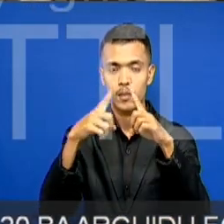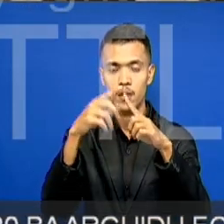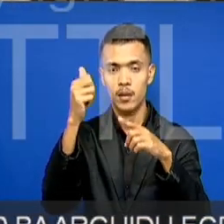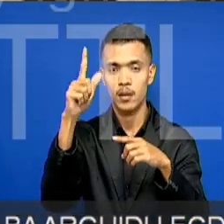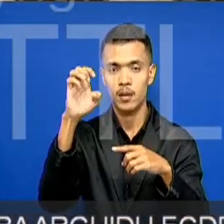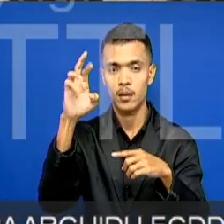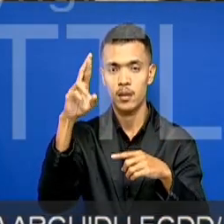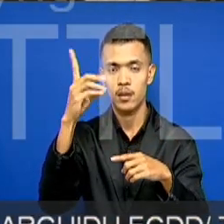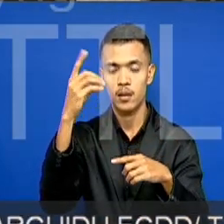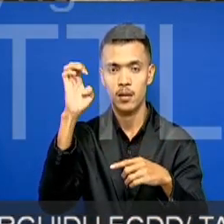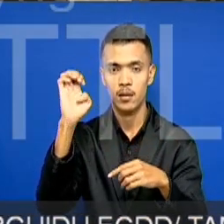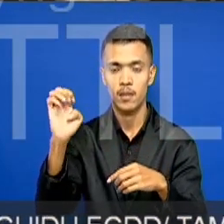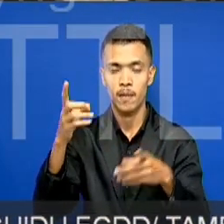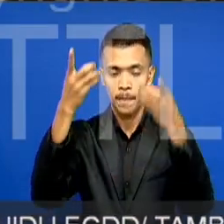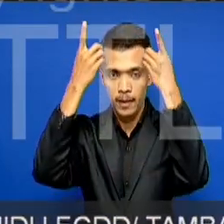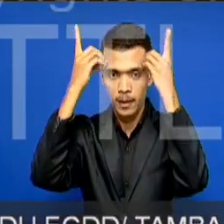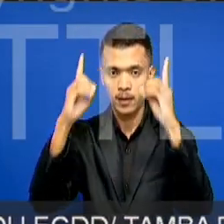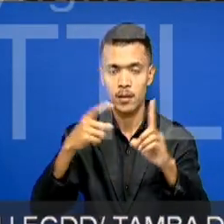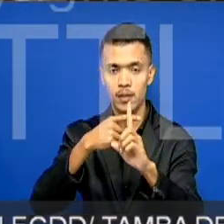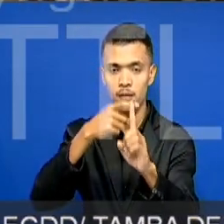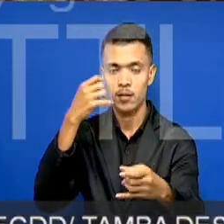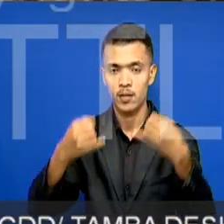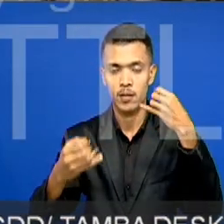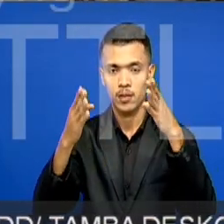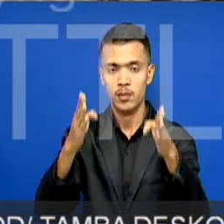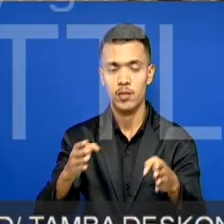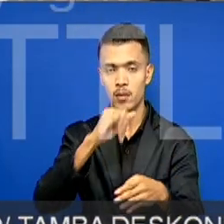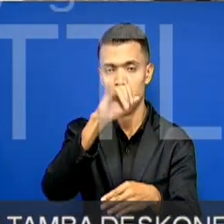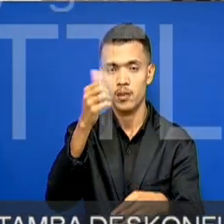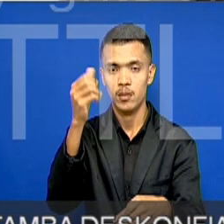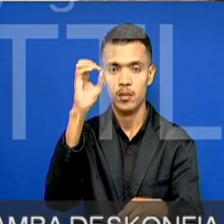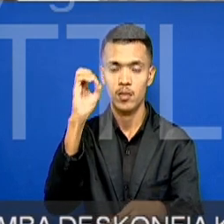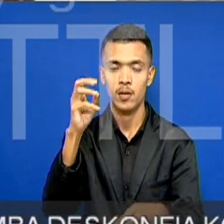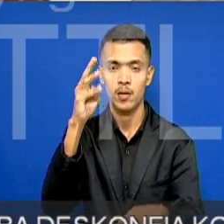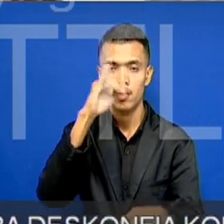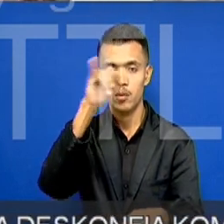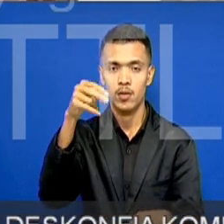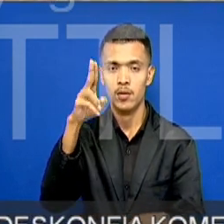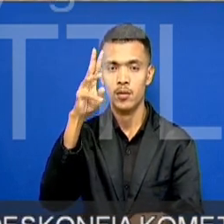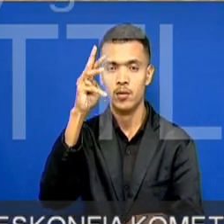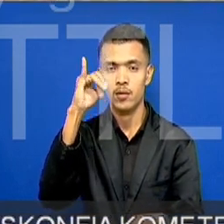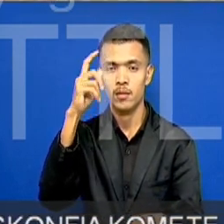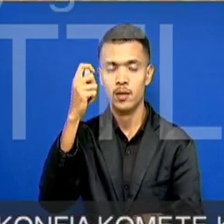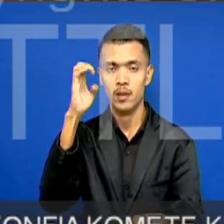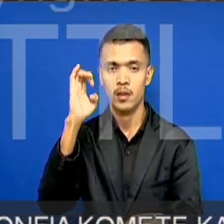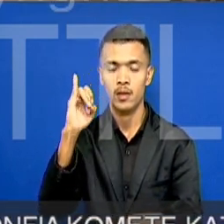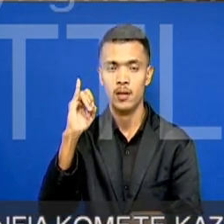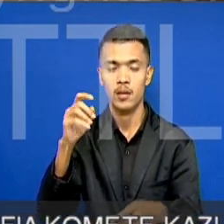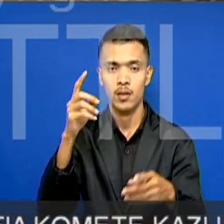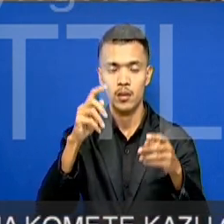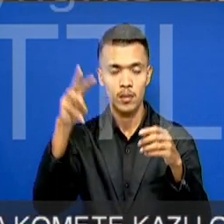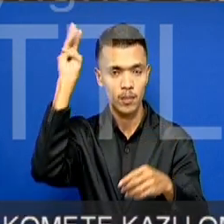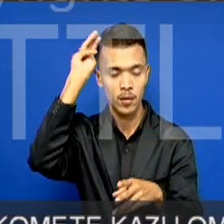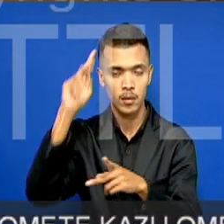Decisão tribunal ne presidi husi juiz João Gonçalves, Zumiati Freitas, no Ministério Público representa procurador António